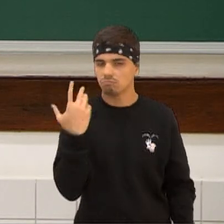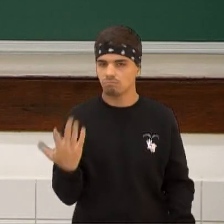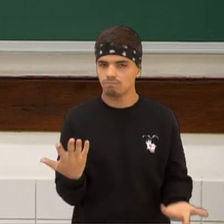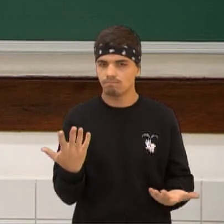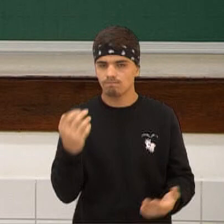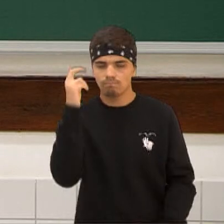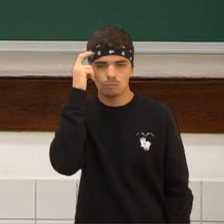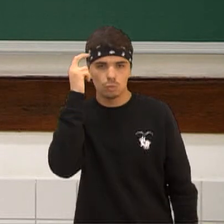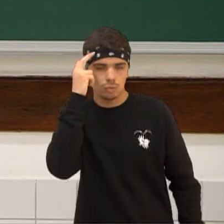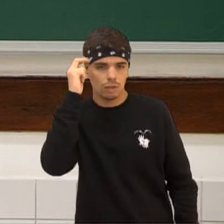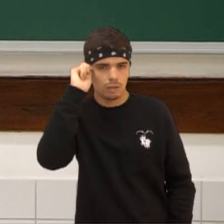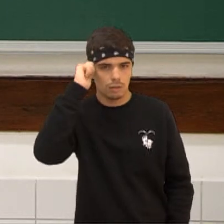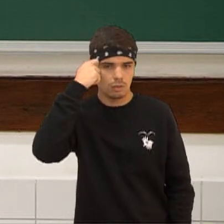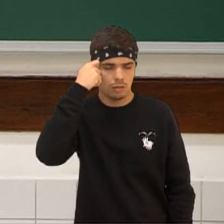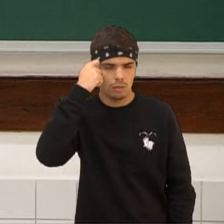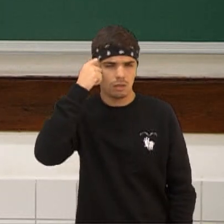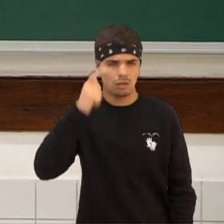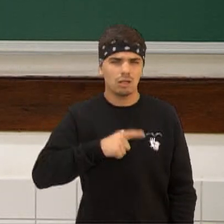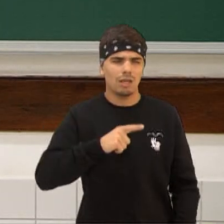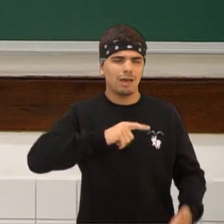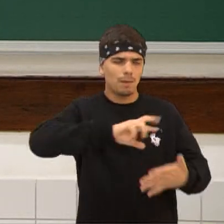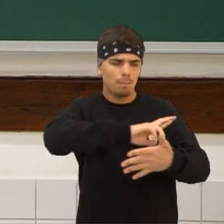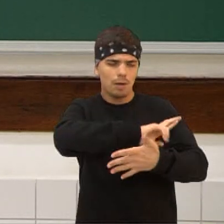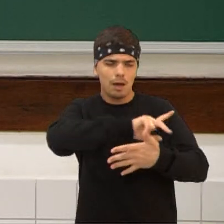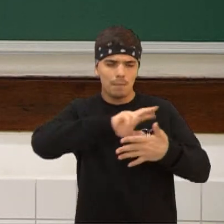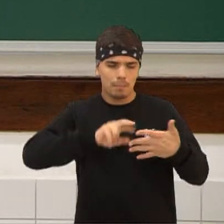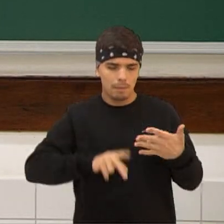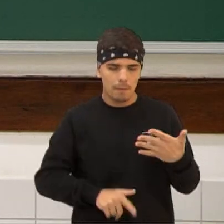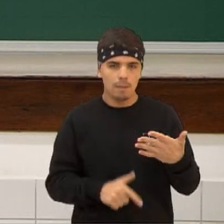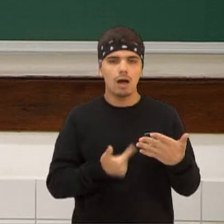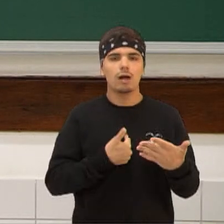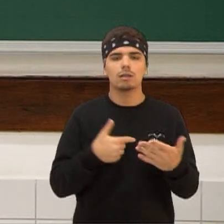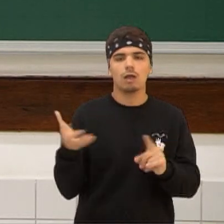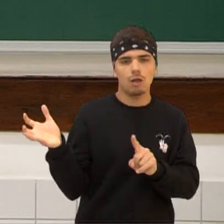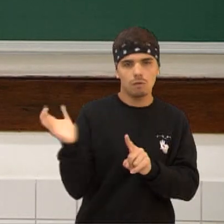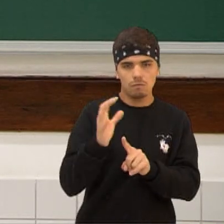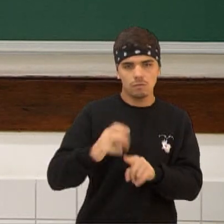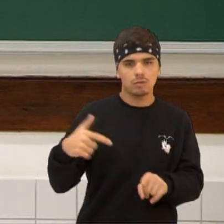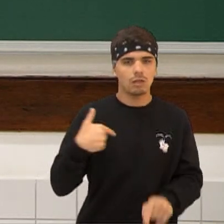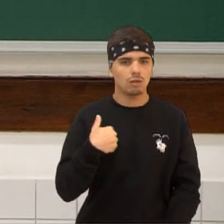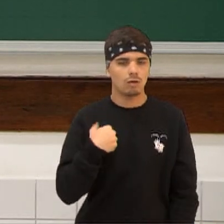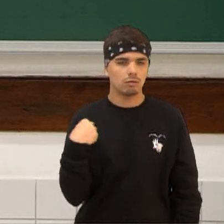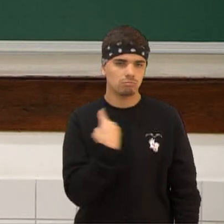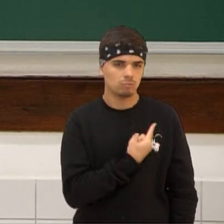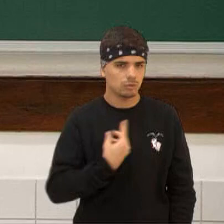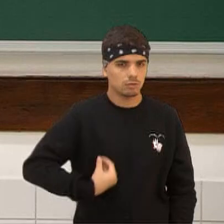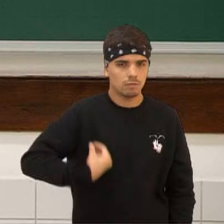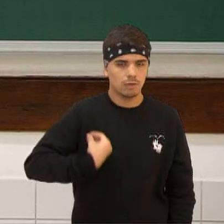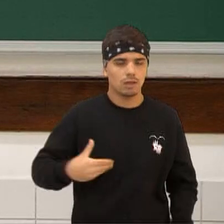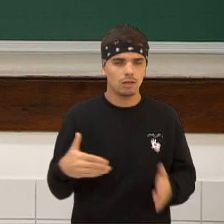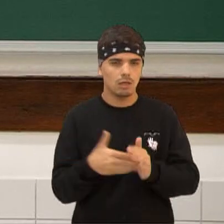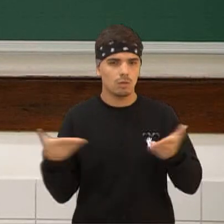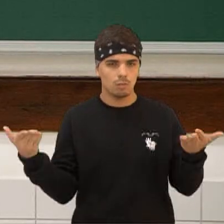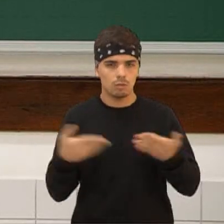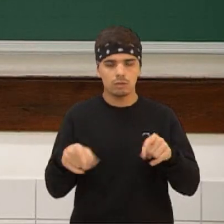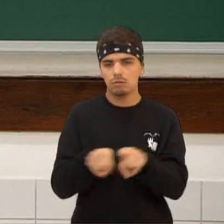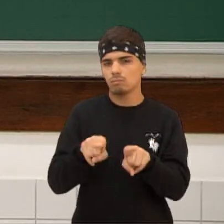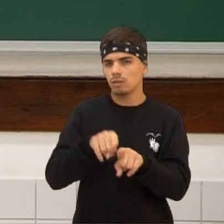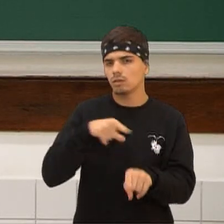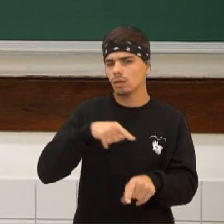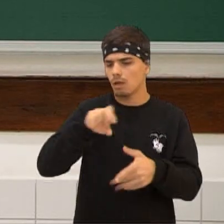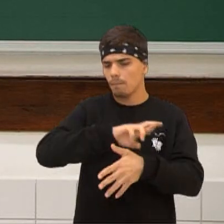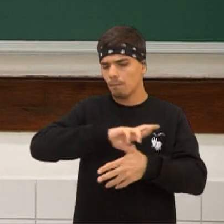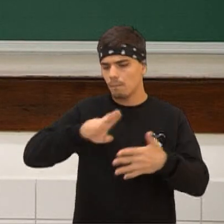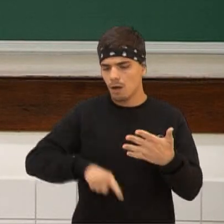a cultura negra, quantas coisas que tem nessa cultura que influenciam nossos dias até hoje. Quantas coisas que nós temos nessa cultura